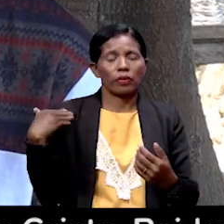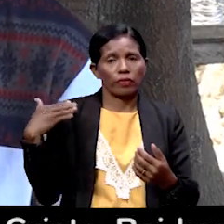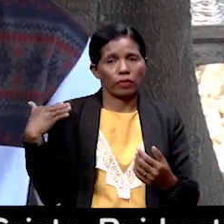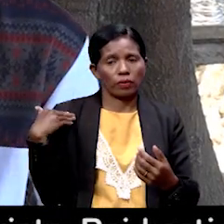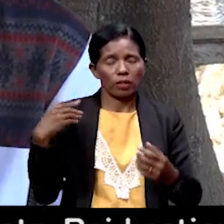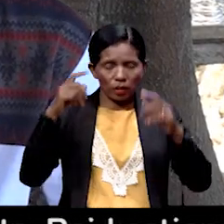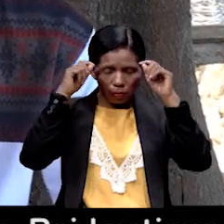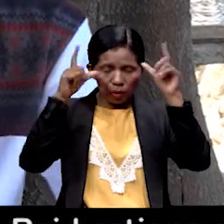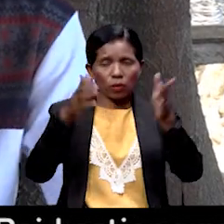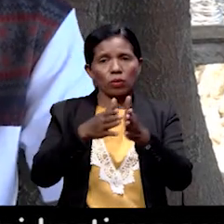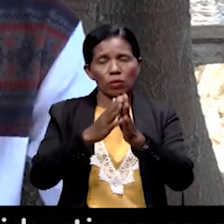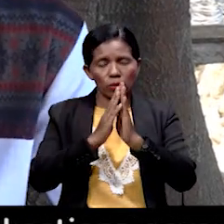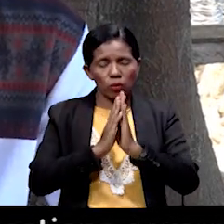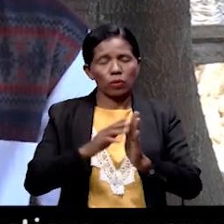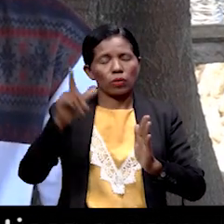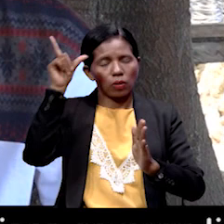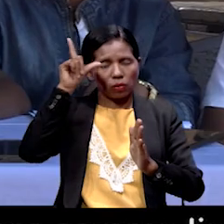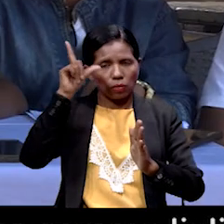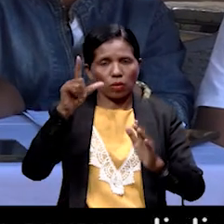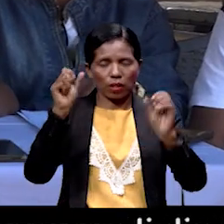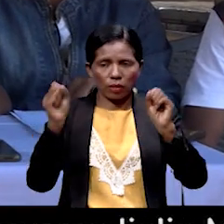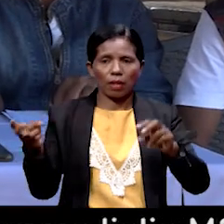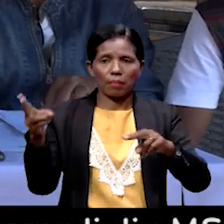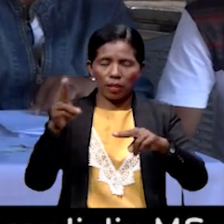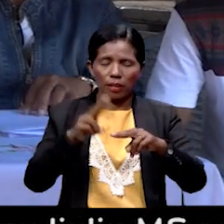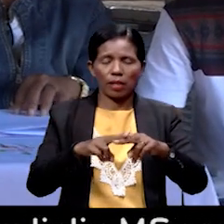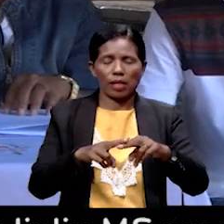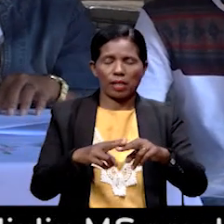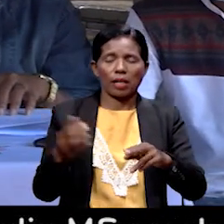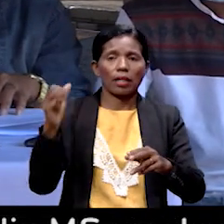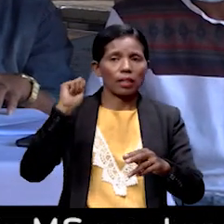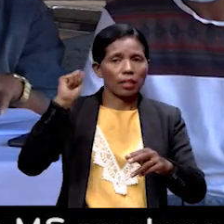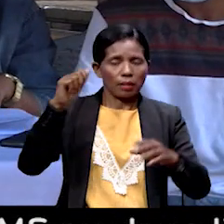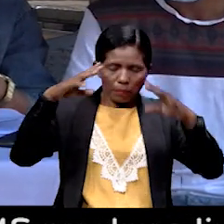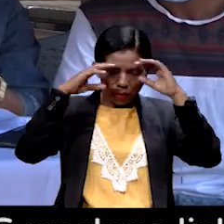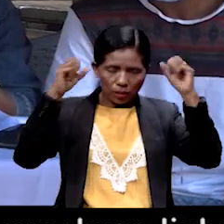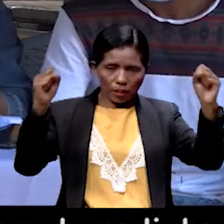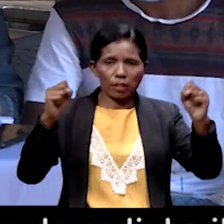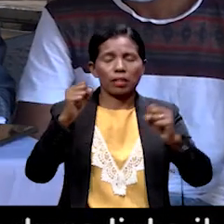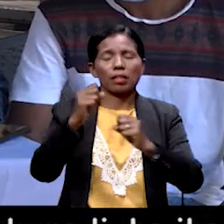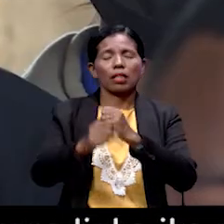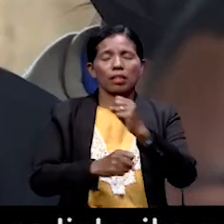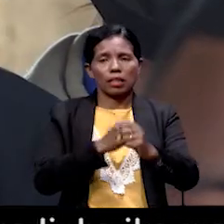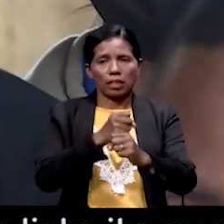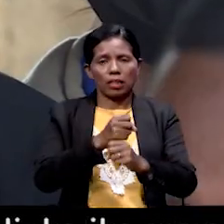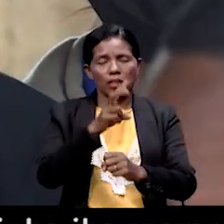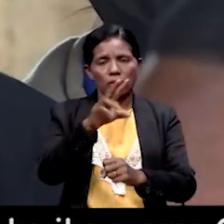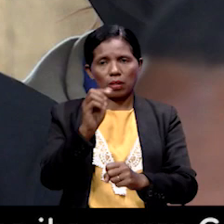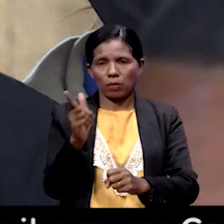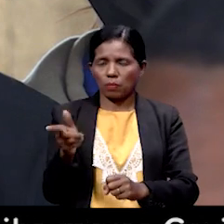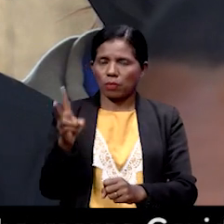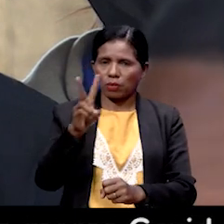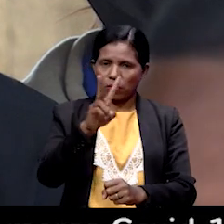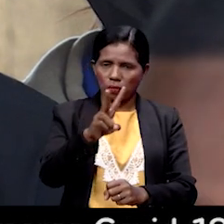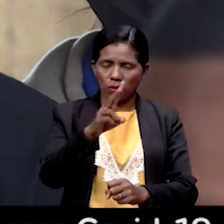Francisco Guterres Lolo, atu recandidataan ba presidente República ba período tinang rihungrua Ronulo Resingrua, to